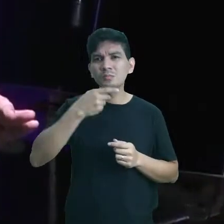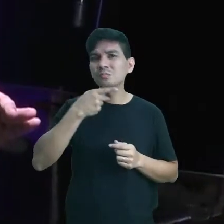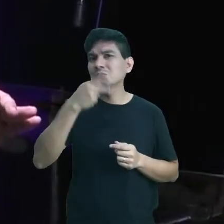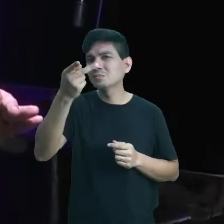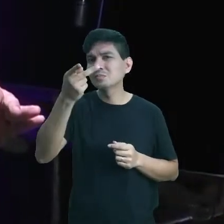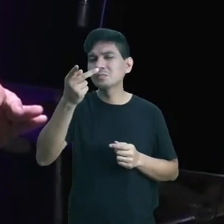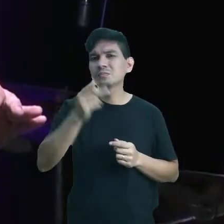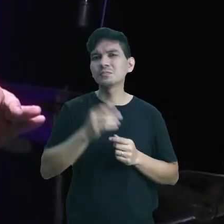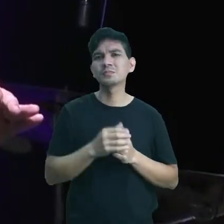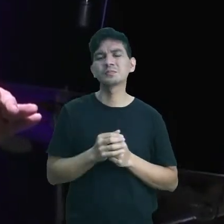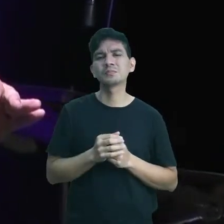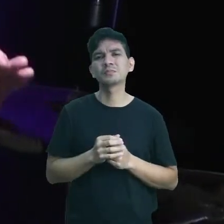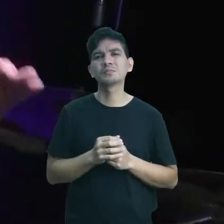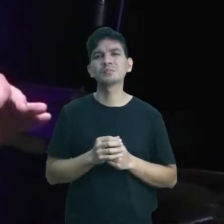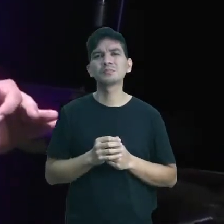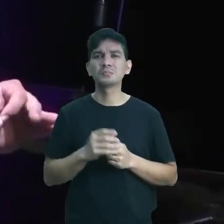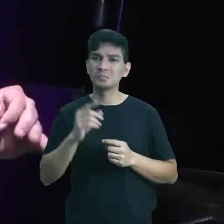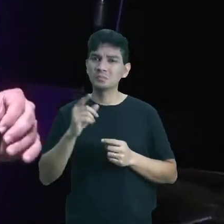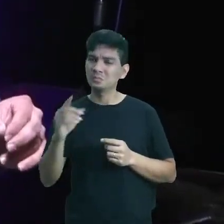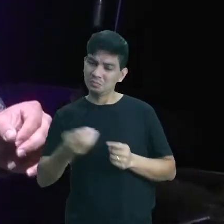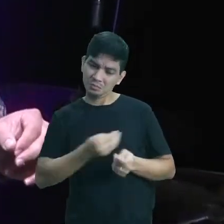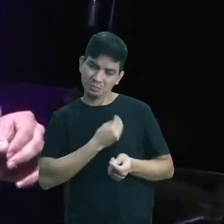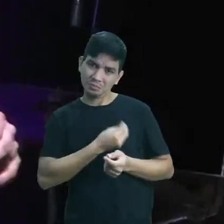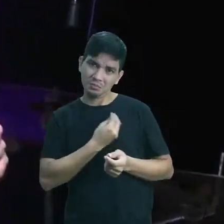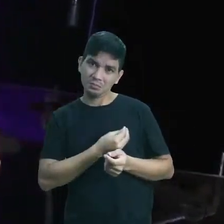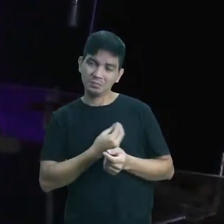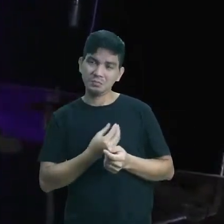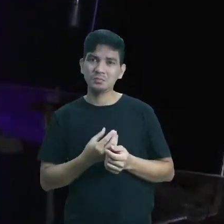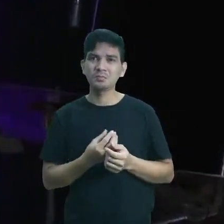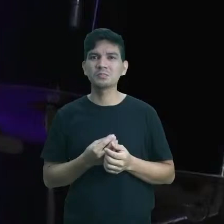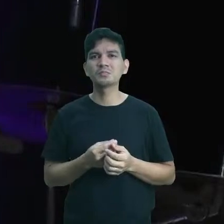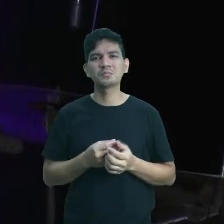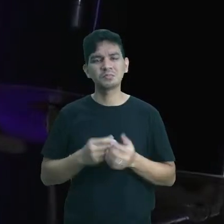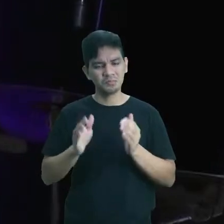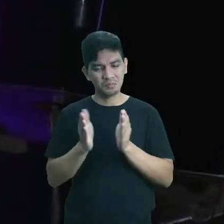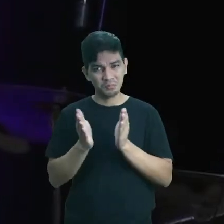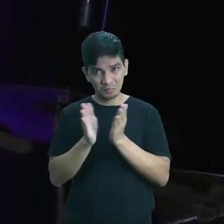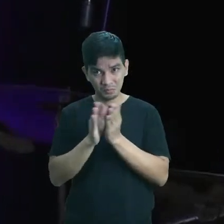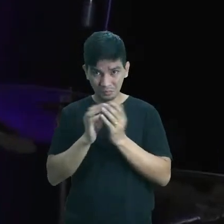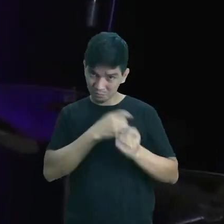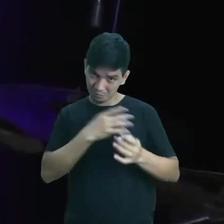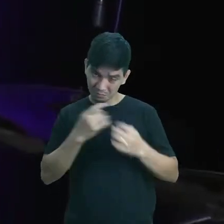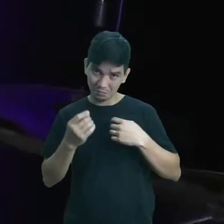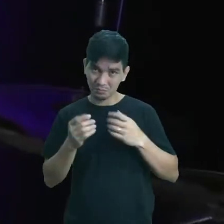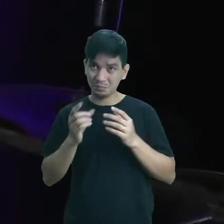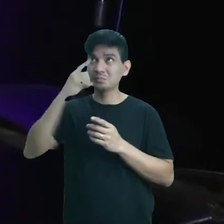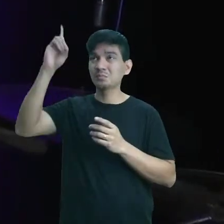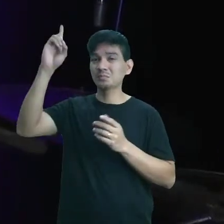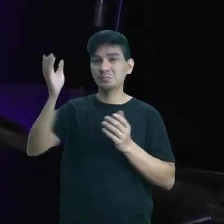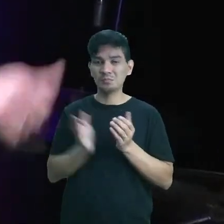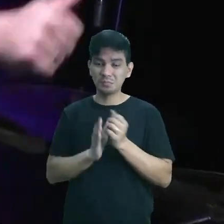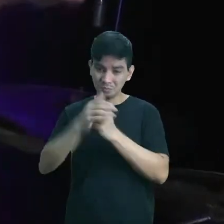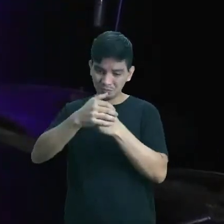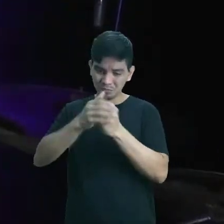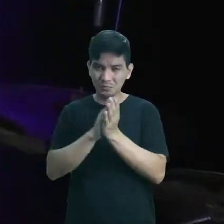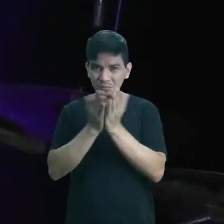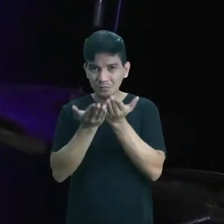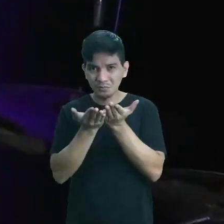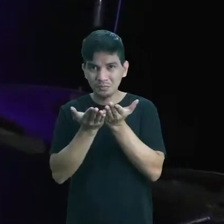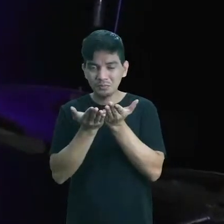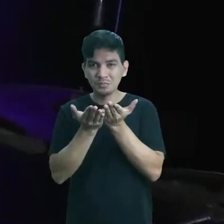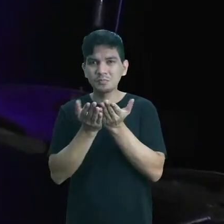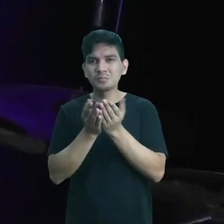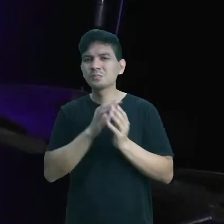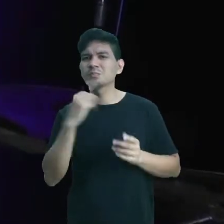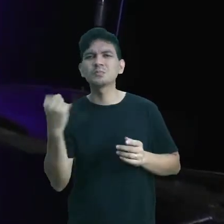vida de um ser humano é temer a Deus e guardar a palavra? Porque todos nós, ricos e